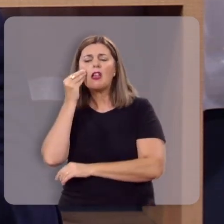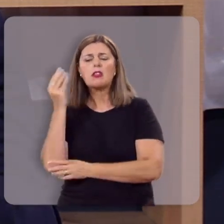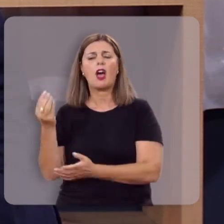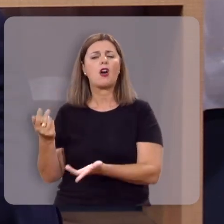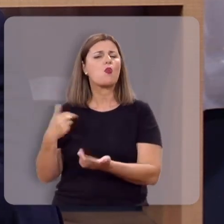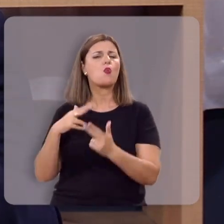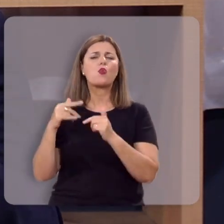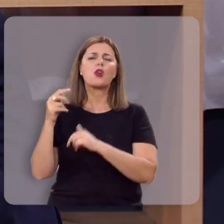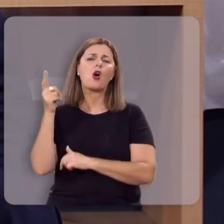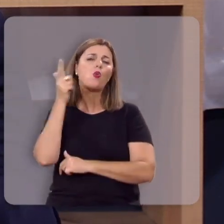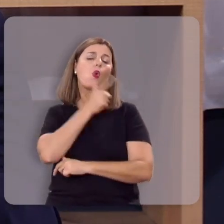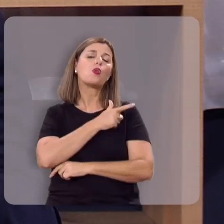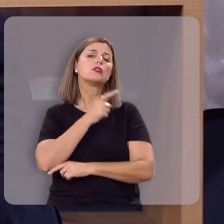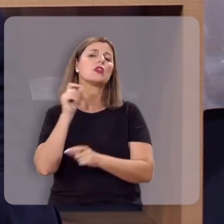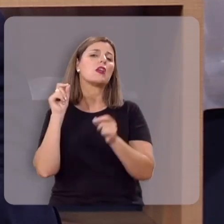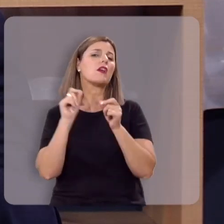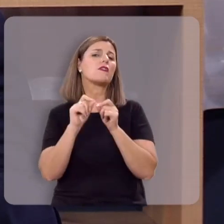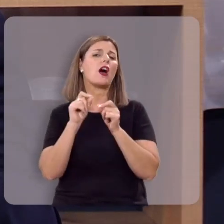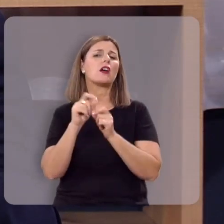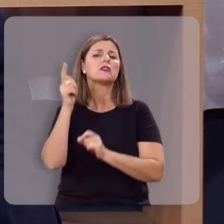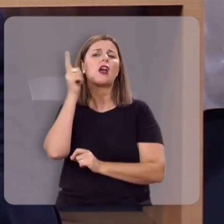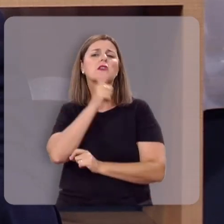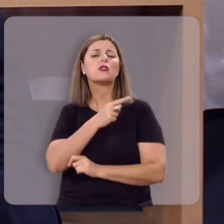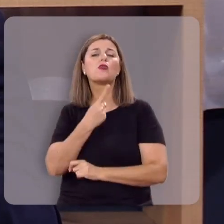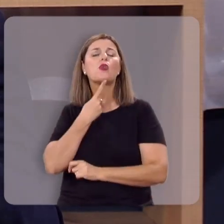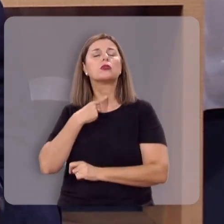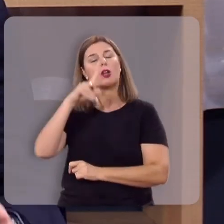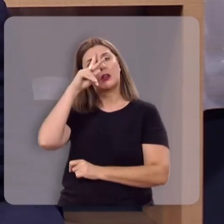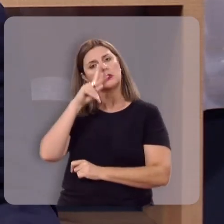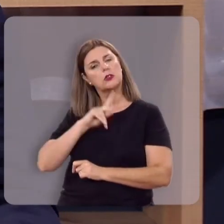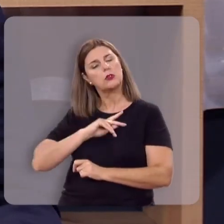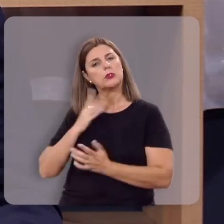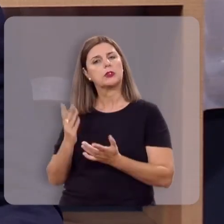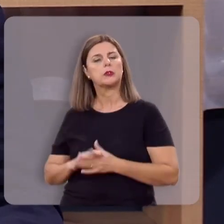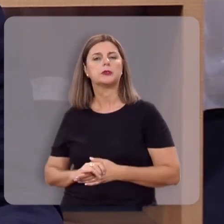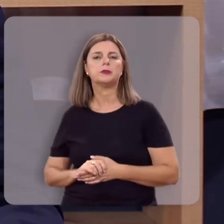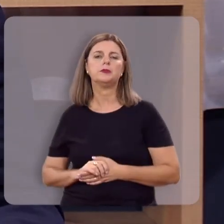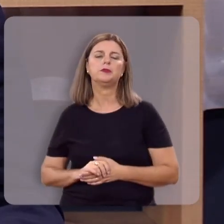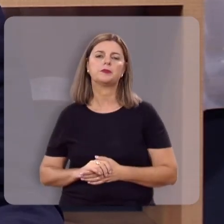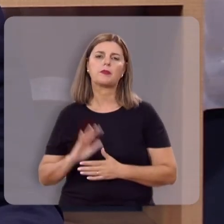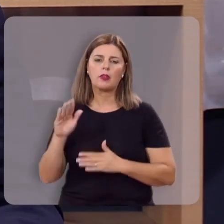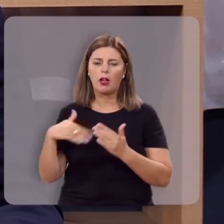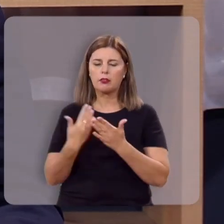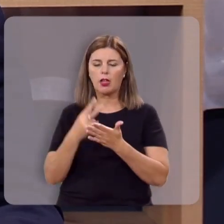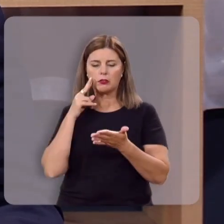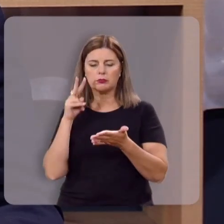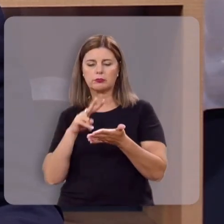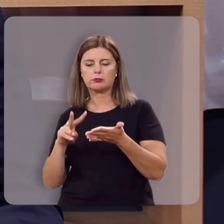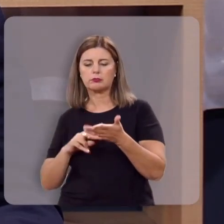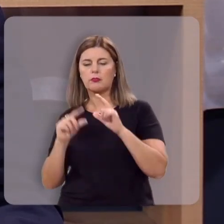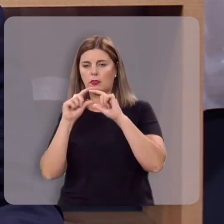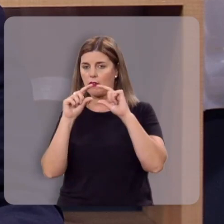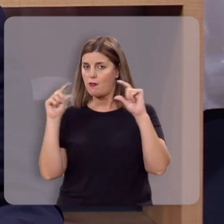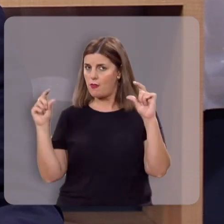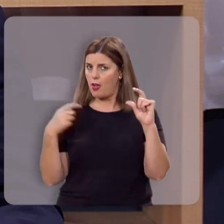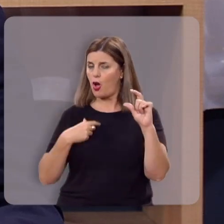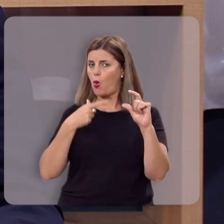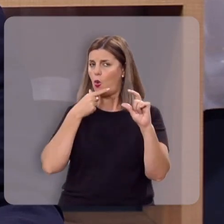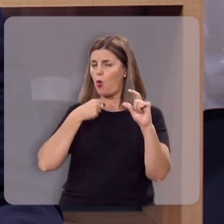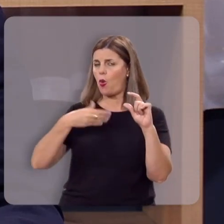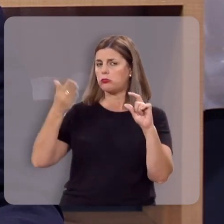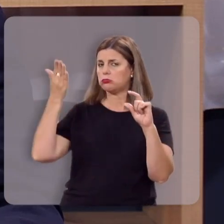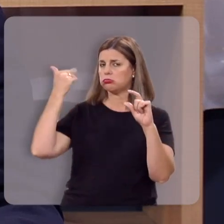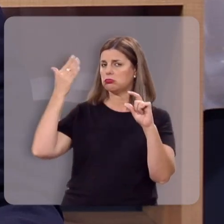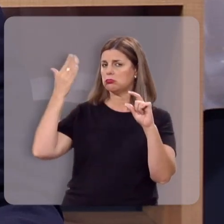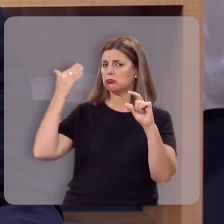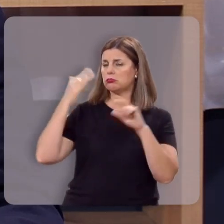tentava e nunca conseguia cumprir e alcançar o desejo dele nesse desempenho. Até que ele leu a frase de um grande